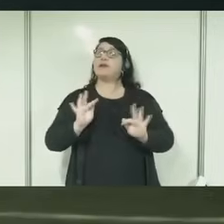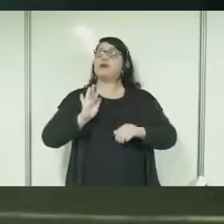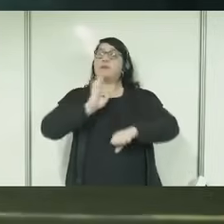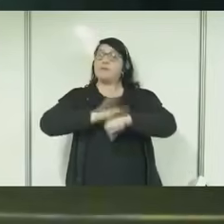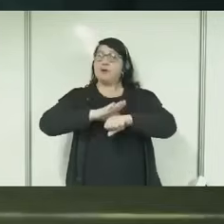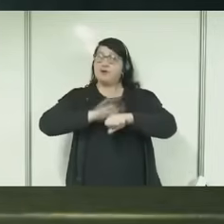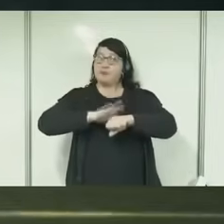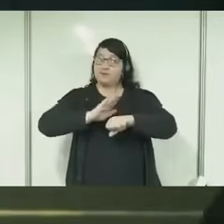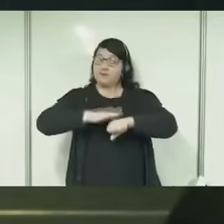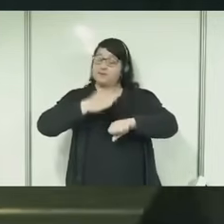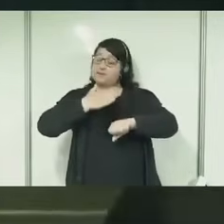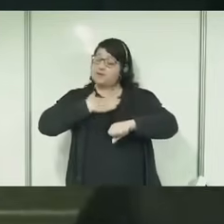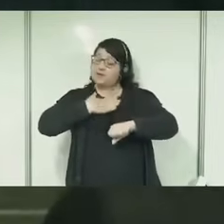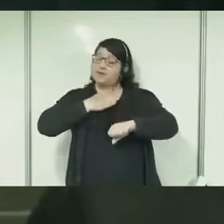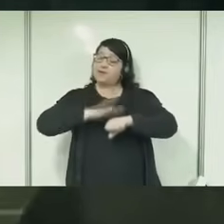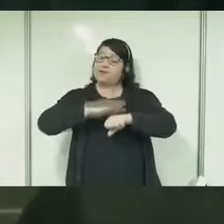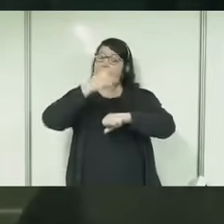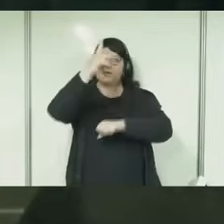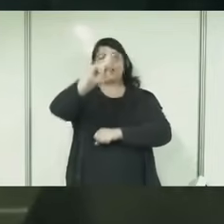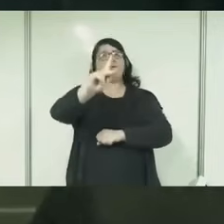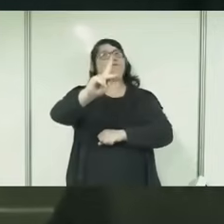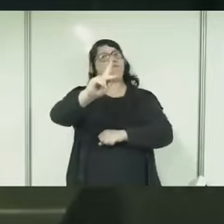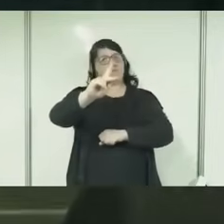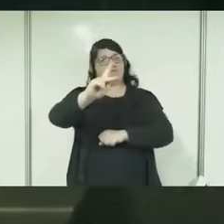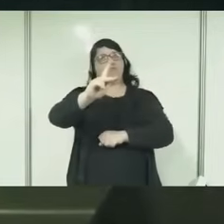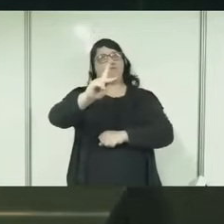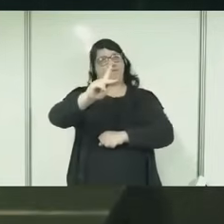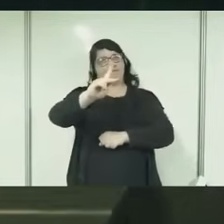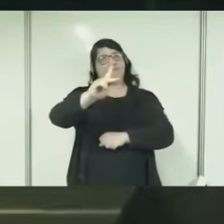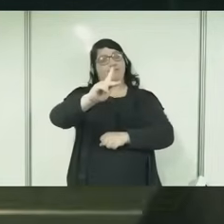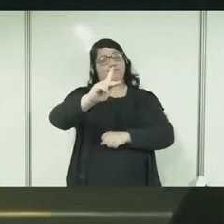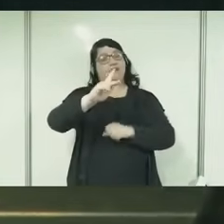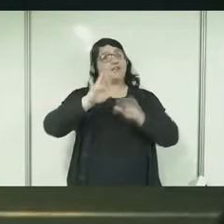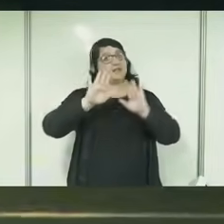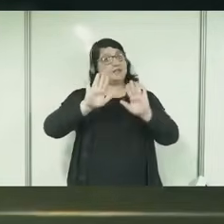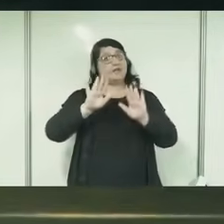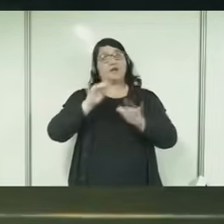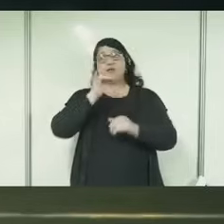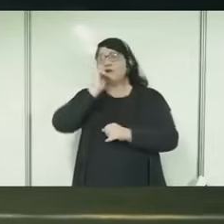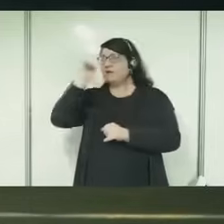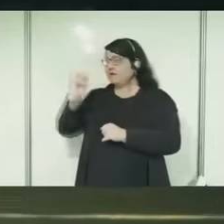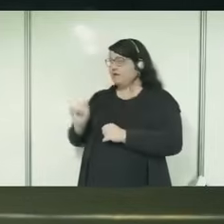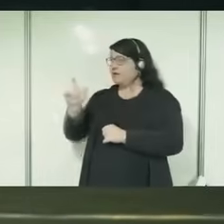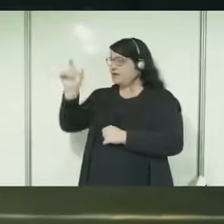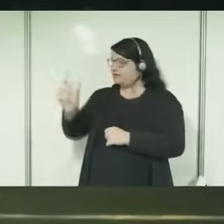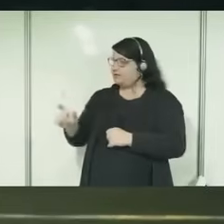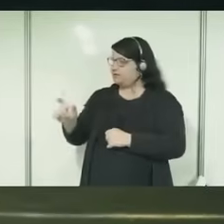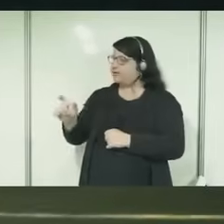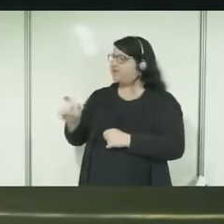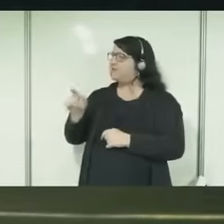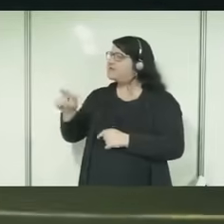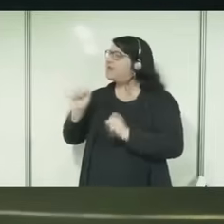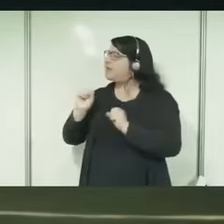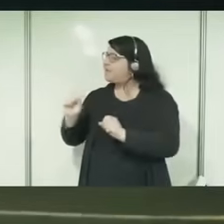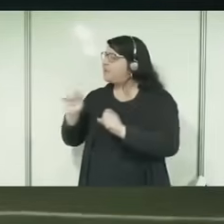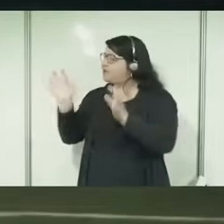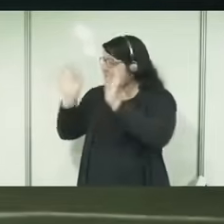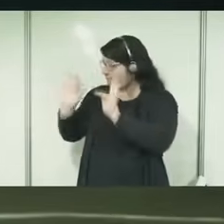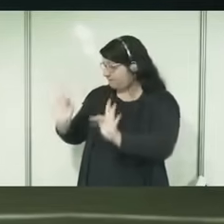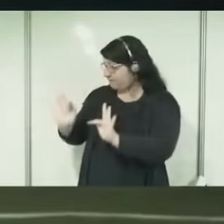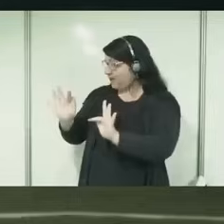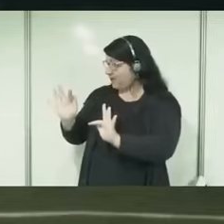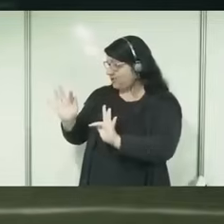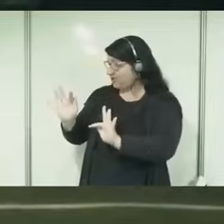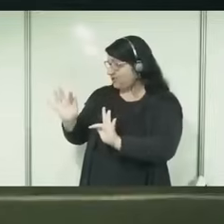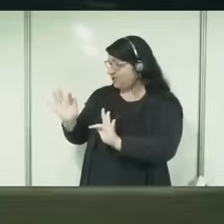tarefa intransferível. A gente não pode dizer para o outro, seja feliz por mim. Ou mude do jeito para que eu seja